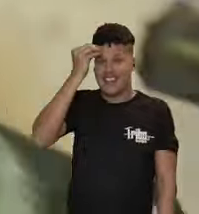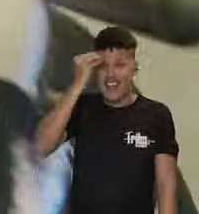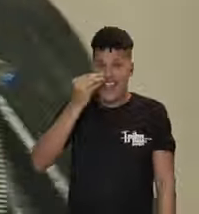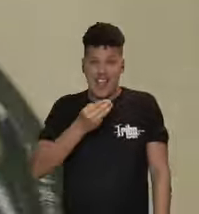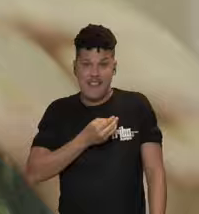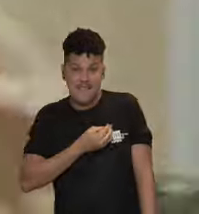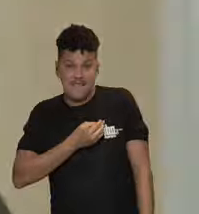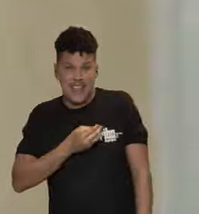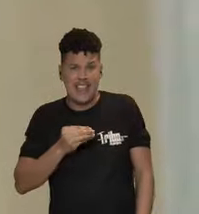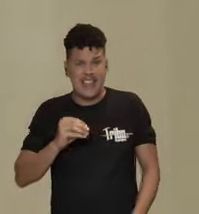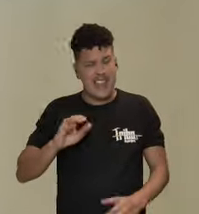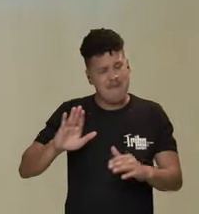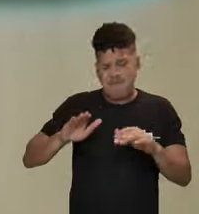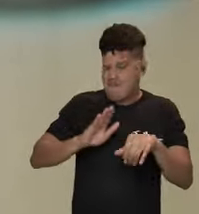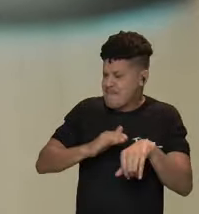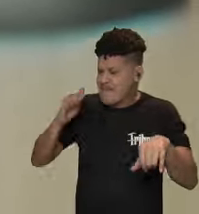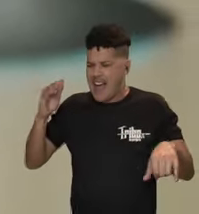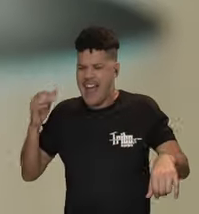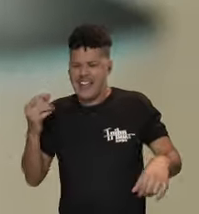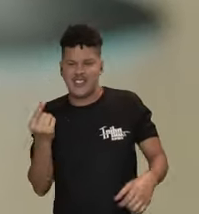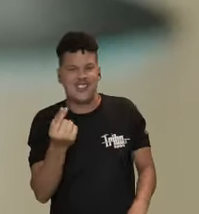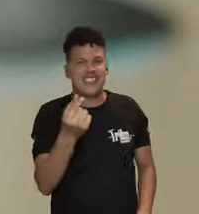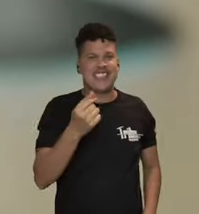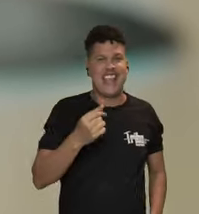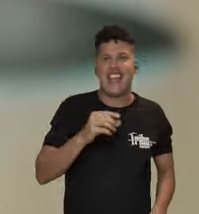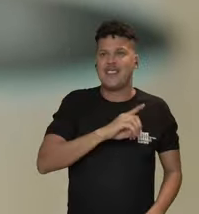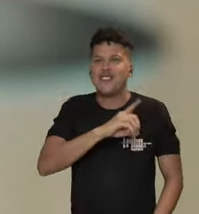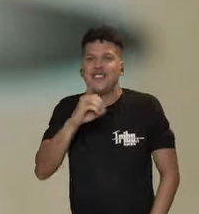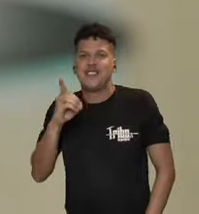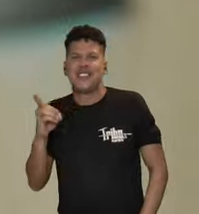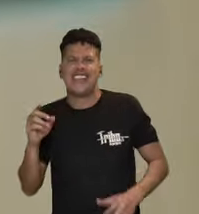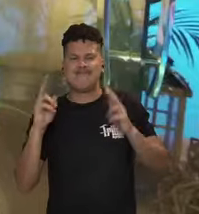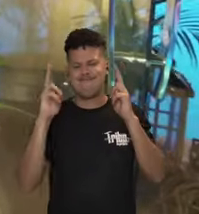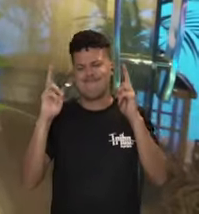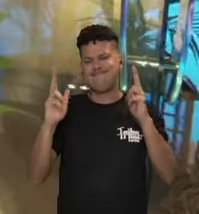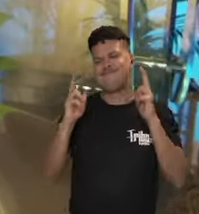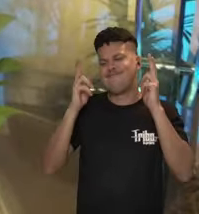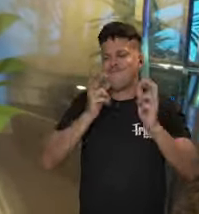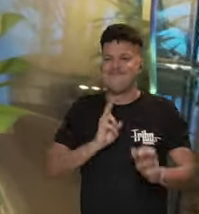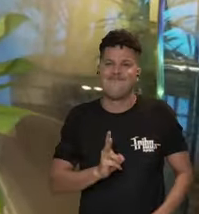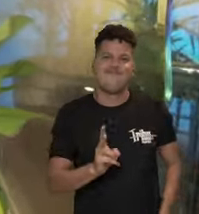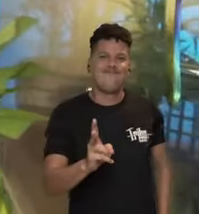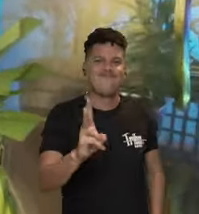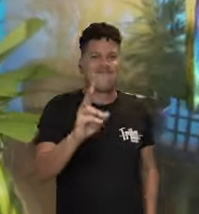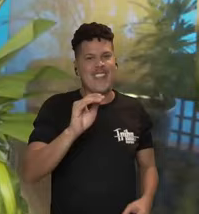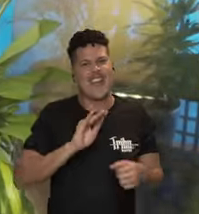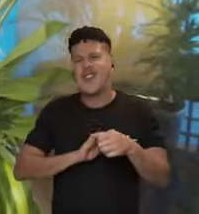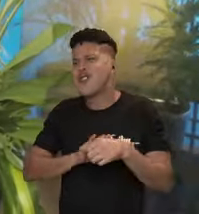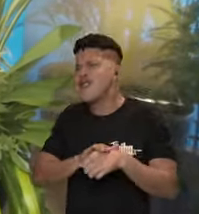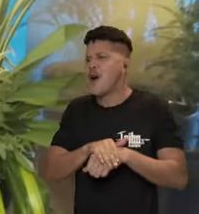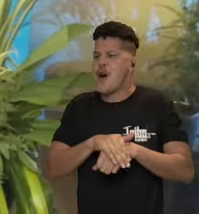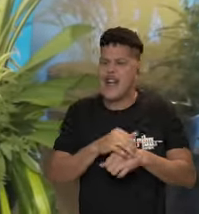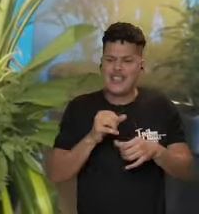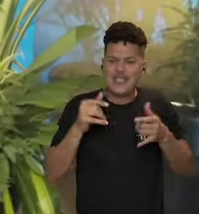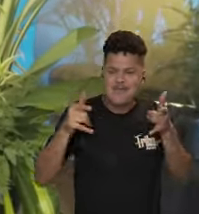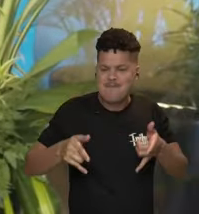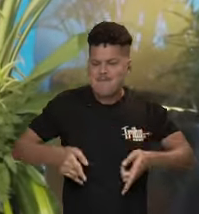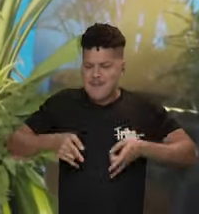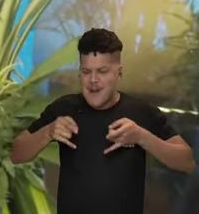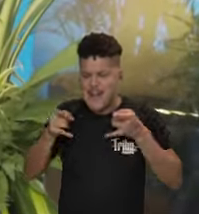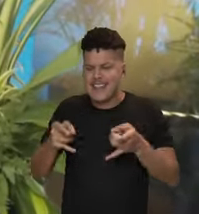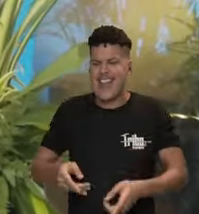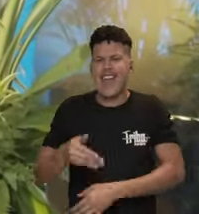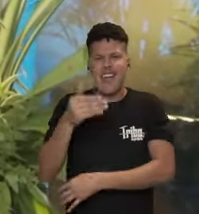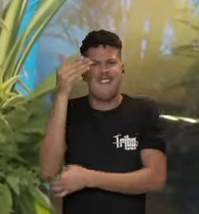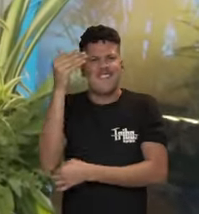que dinheiro. E que os dias de frevo se eternizem. E que as noites de motel se